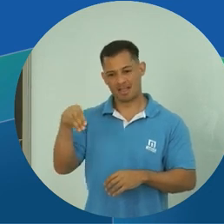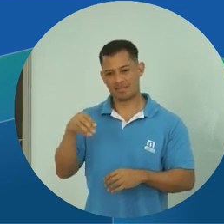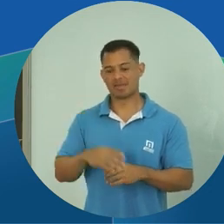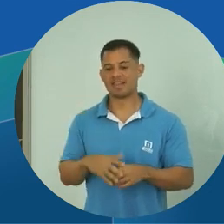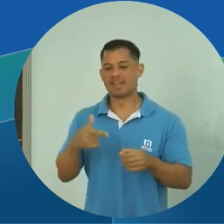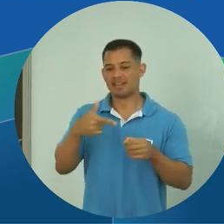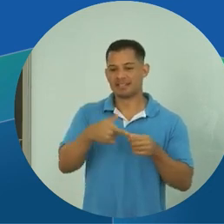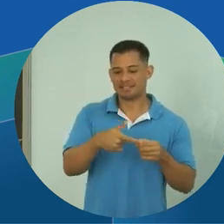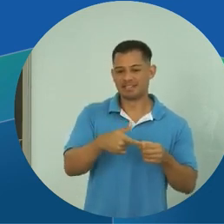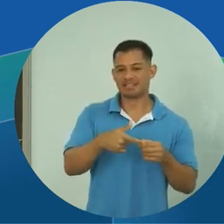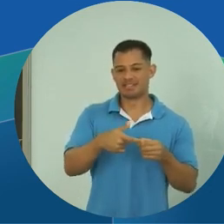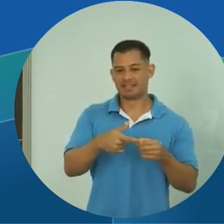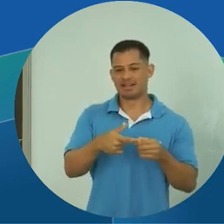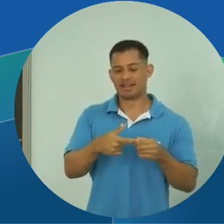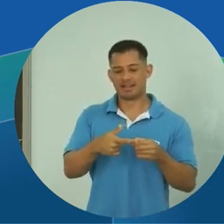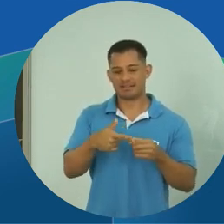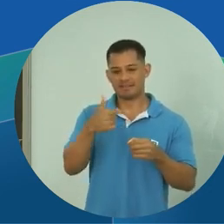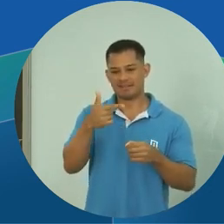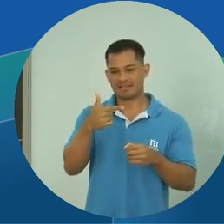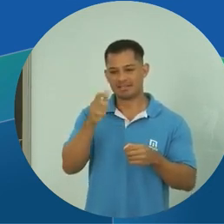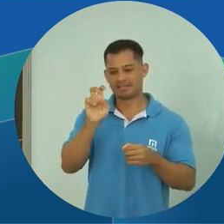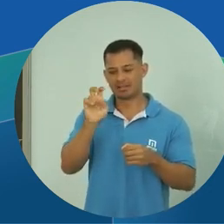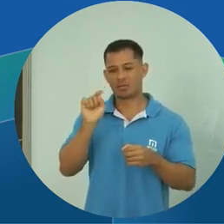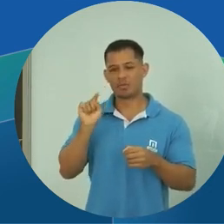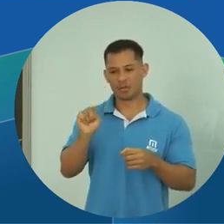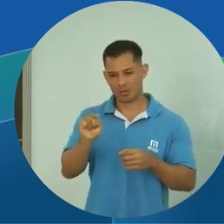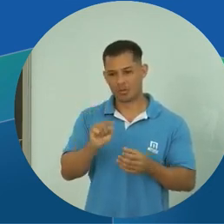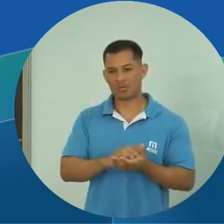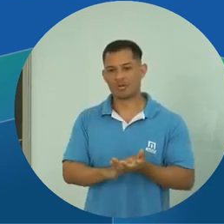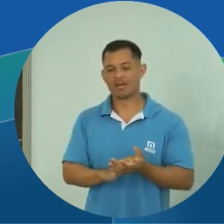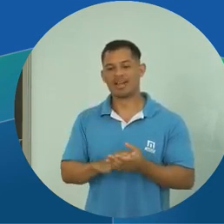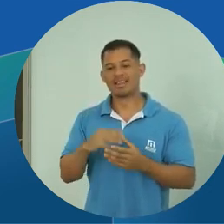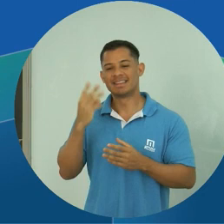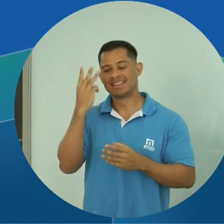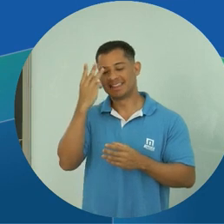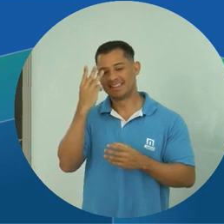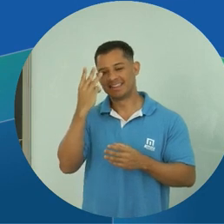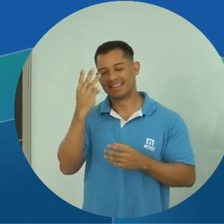transporte, mais ou menos aí 3.000 horas só